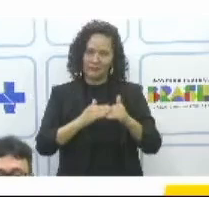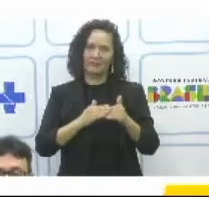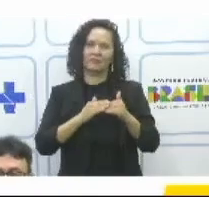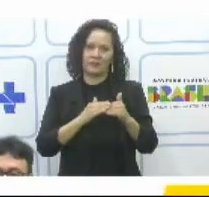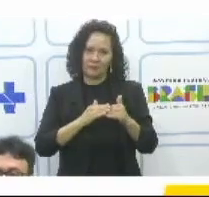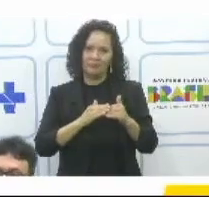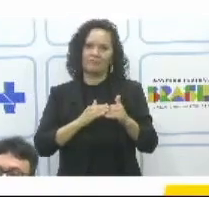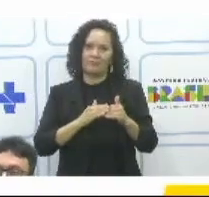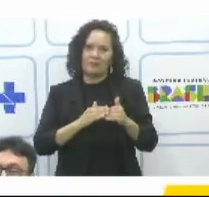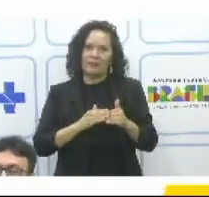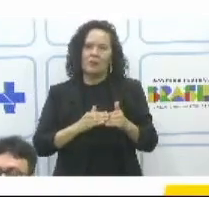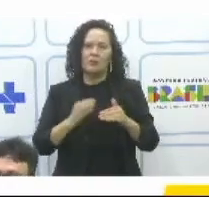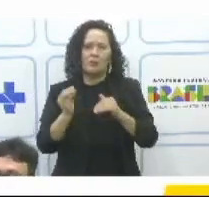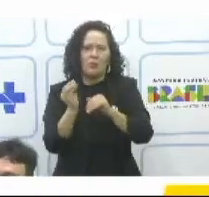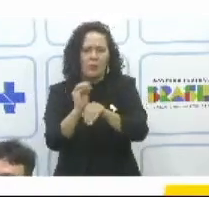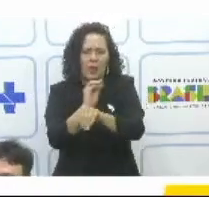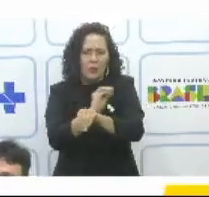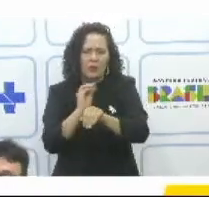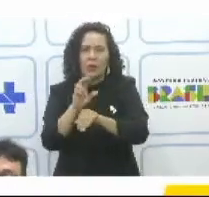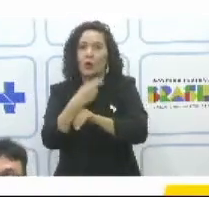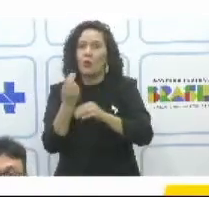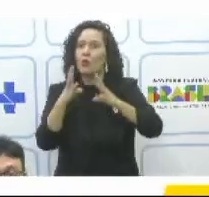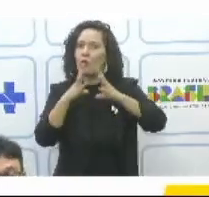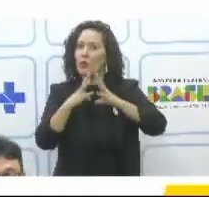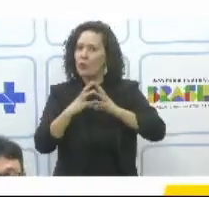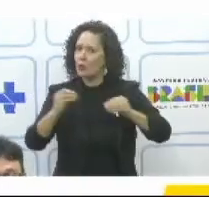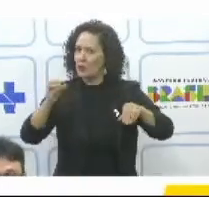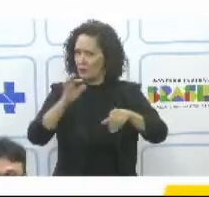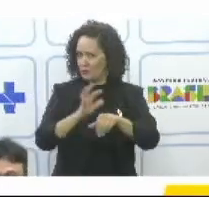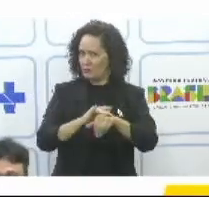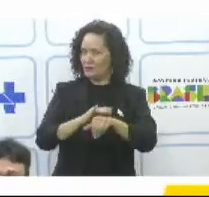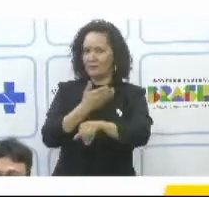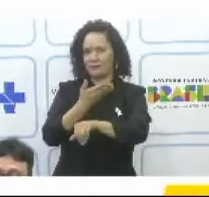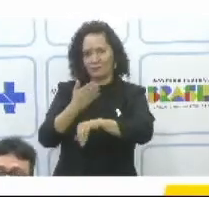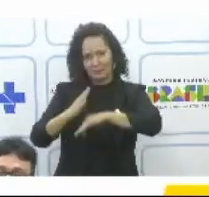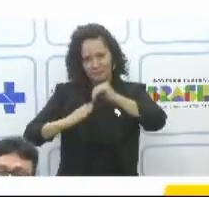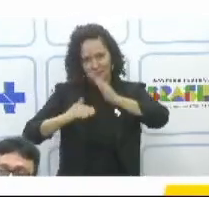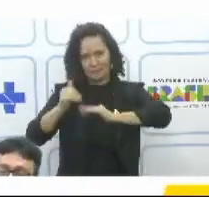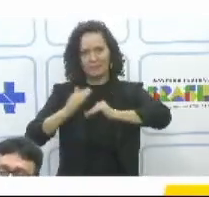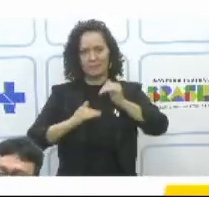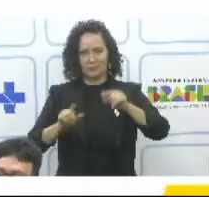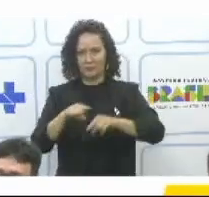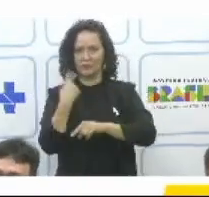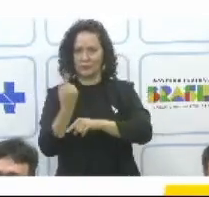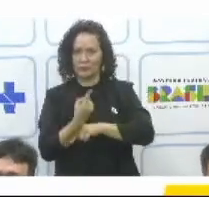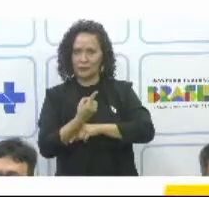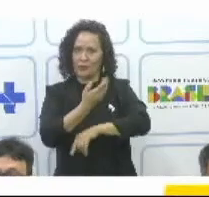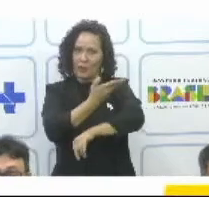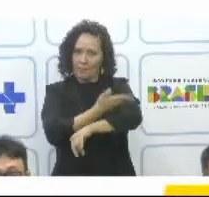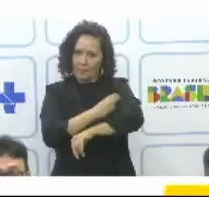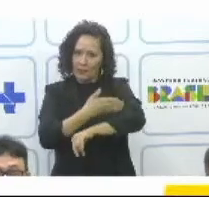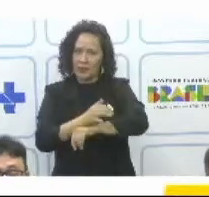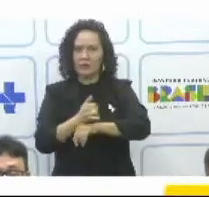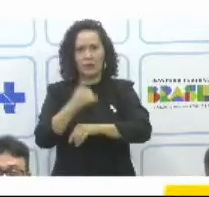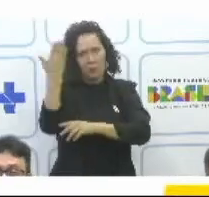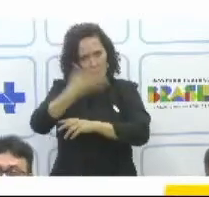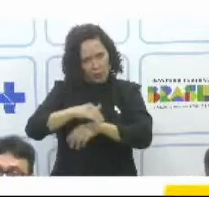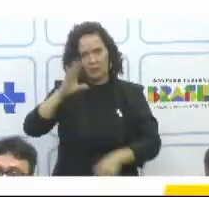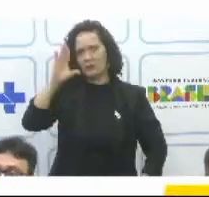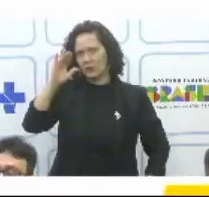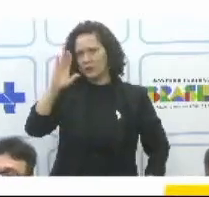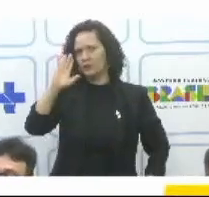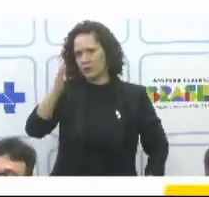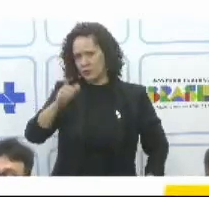cuidar de sintomas, né, ou curar doenças, né? Mas essas práticas, por exemplo, têm, né, evidências